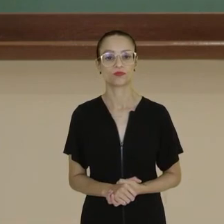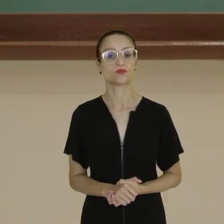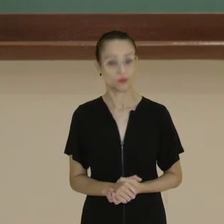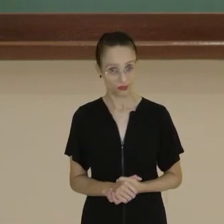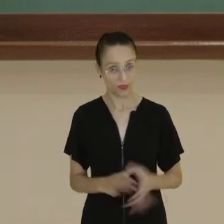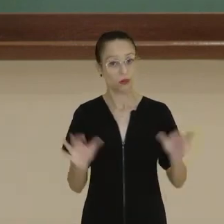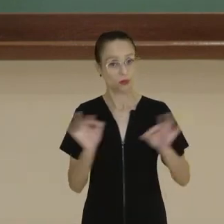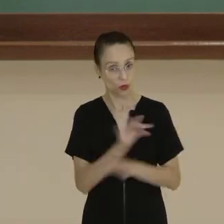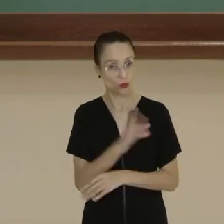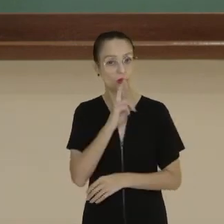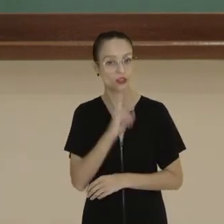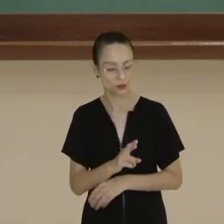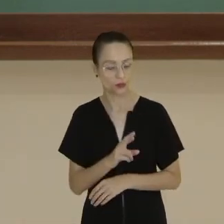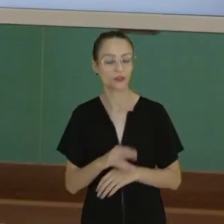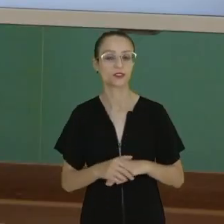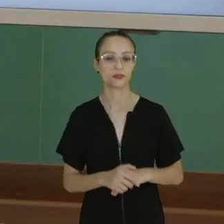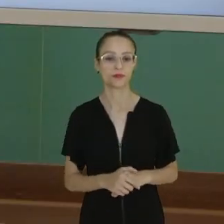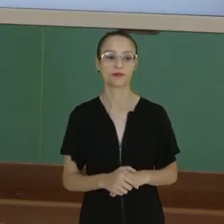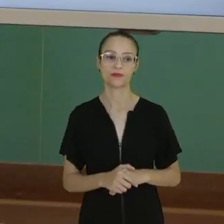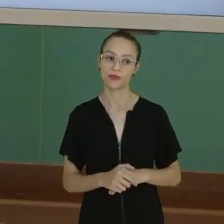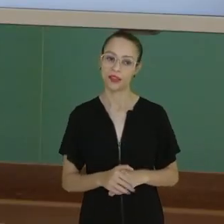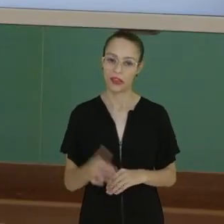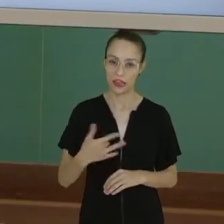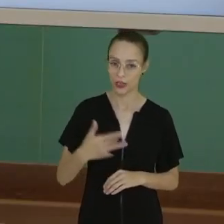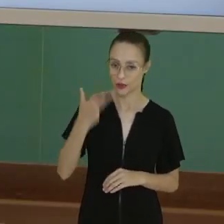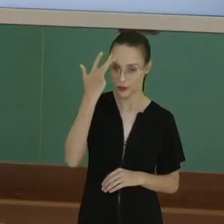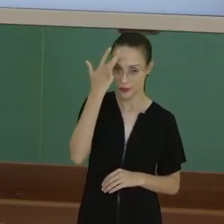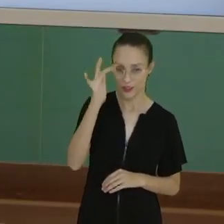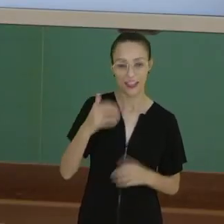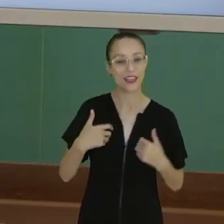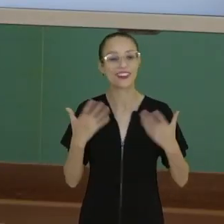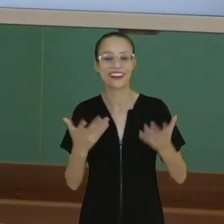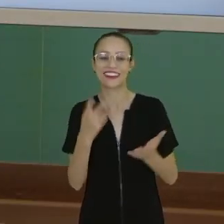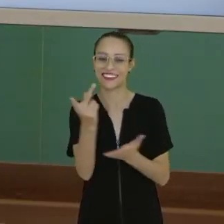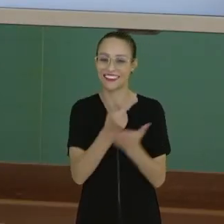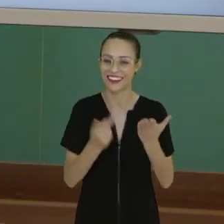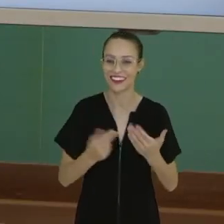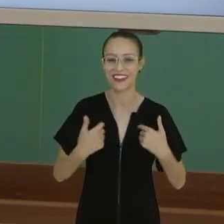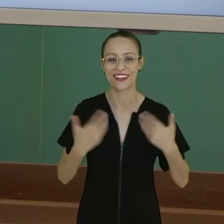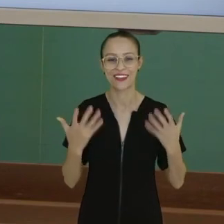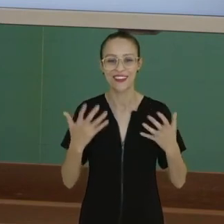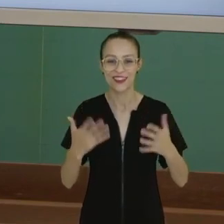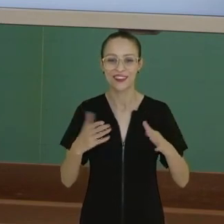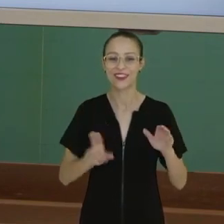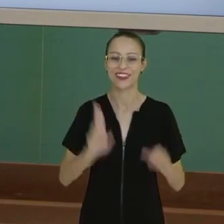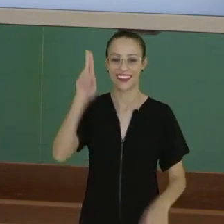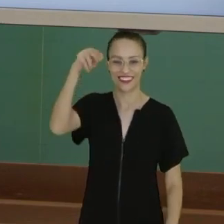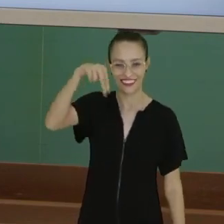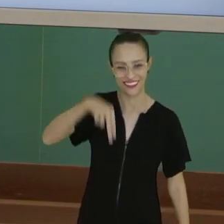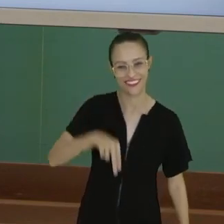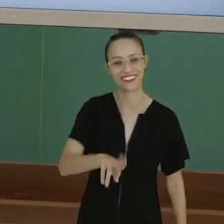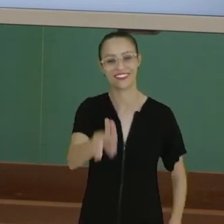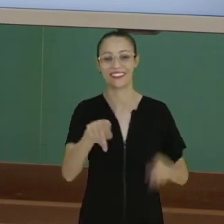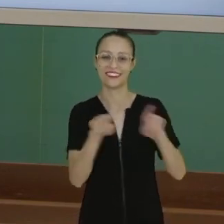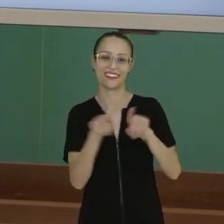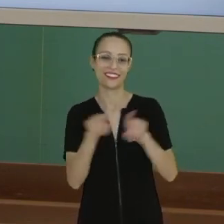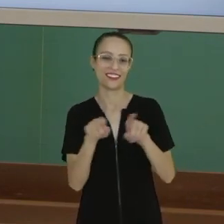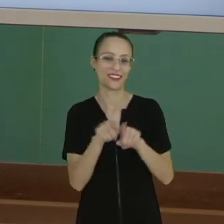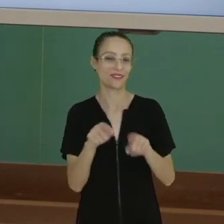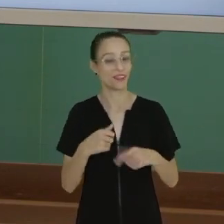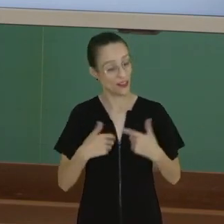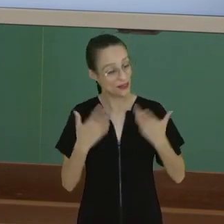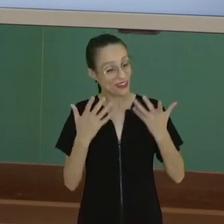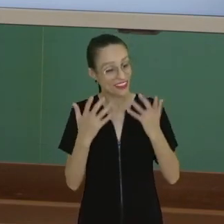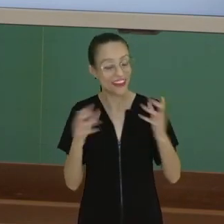Capricharam aí na resposta? Ai, gente, eu não sei, eu ia querer desenhar, eu ia querer estar naquele tobogã também, eu ia morrer de medo, mas